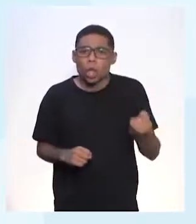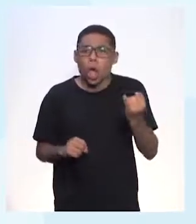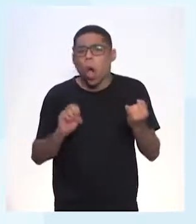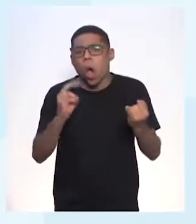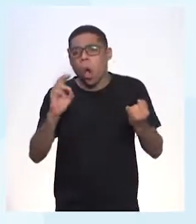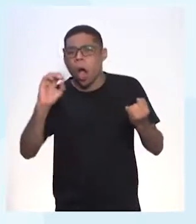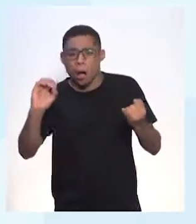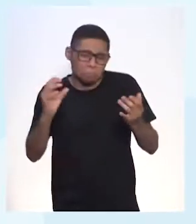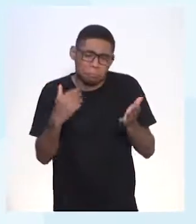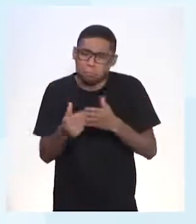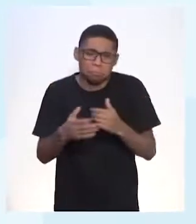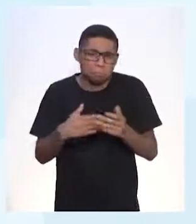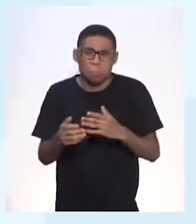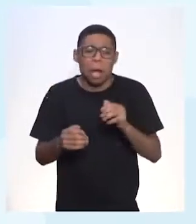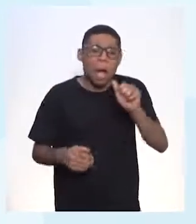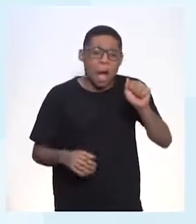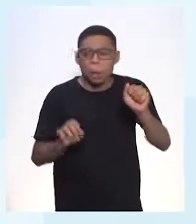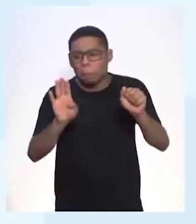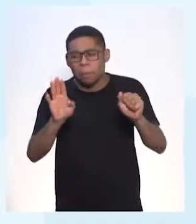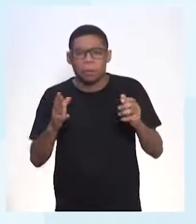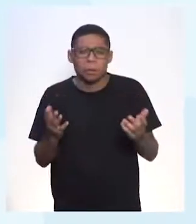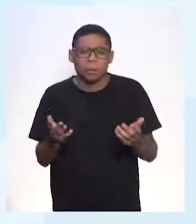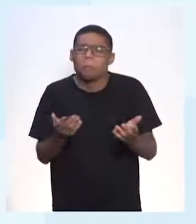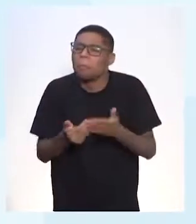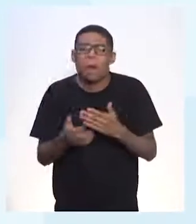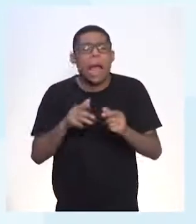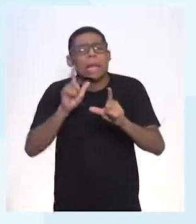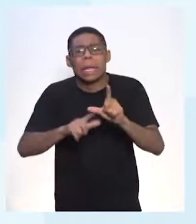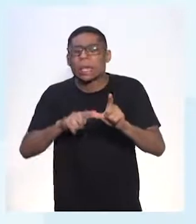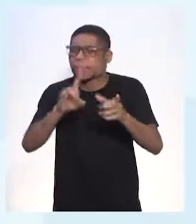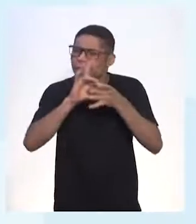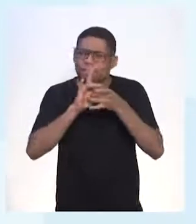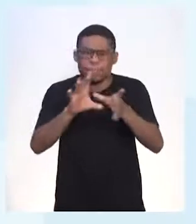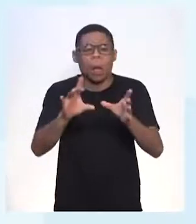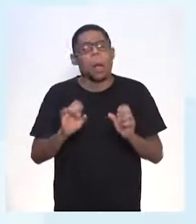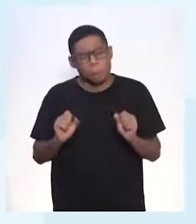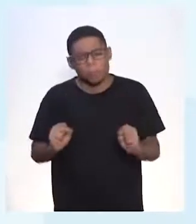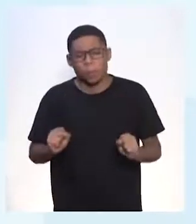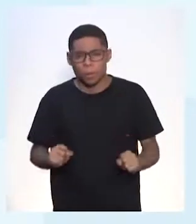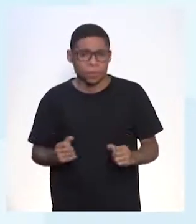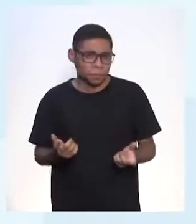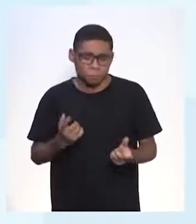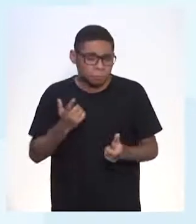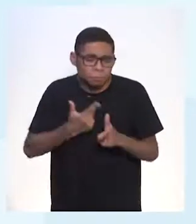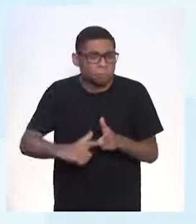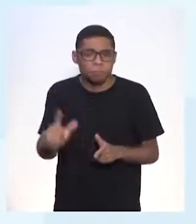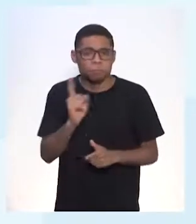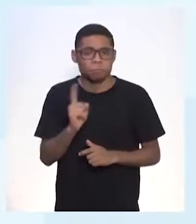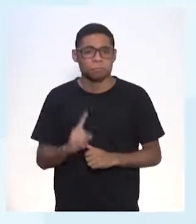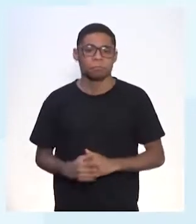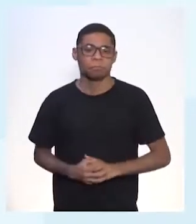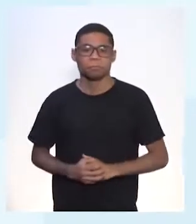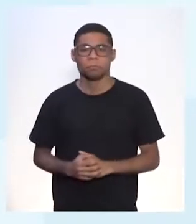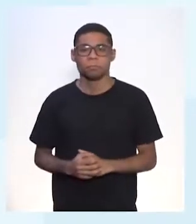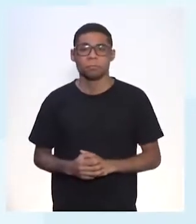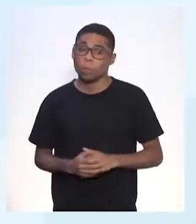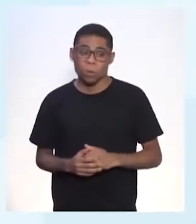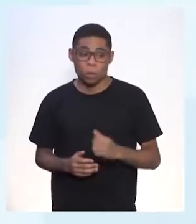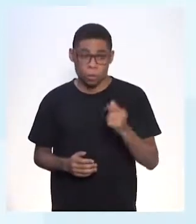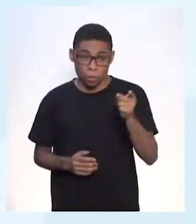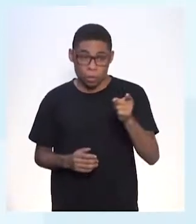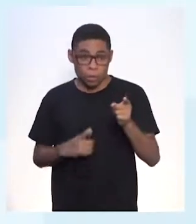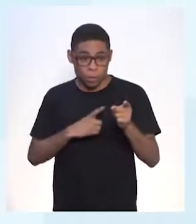Sem problemas. Poderia colocar A e B. Qual a letra que você quiser e você poderia ter colocado, né? Sim. E aí, a soma de dois